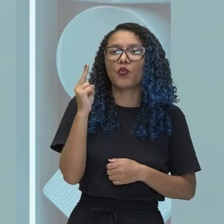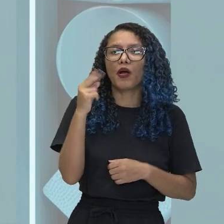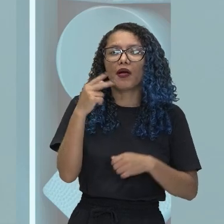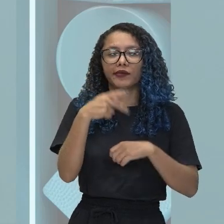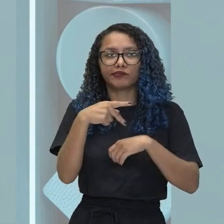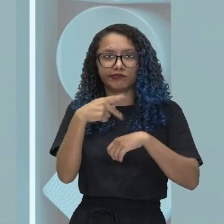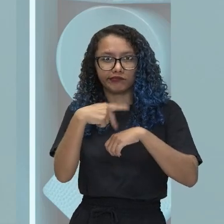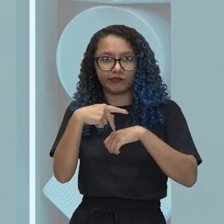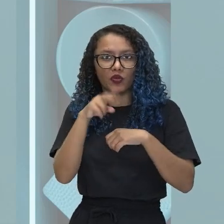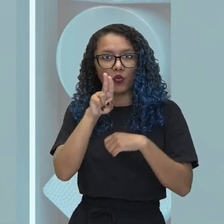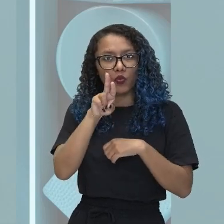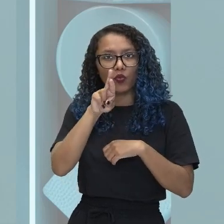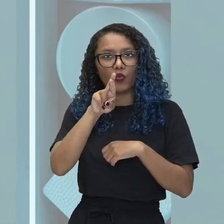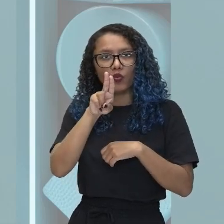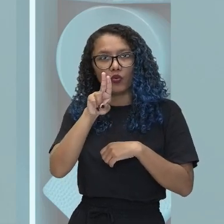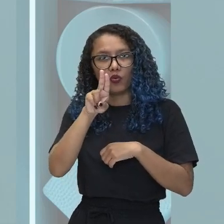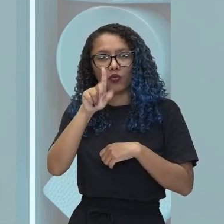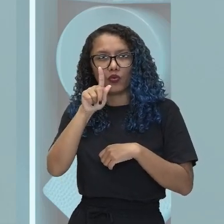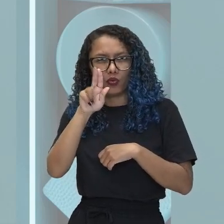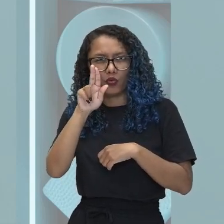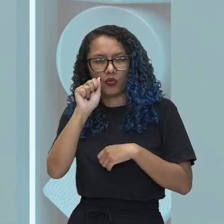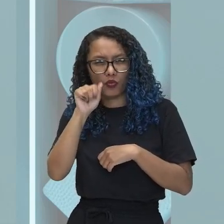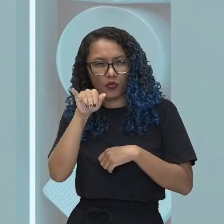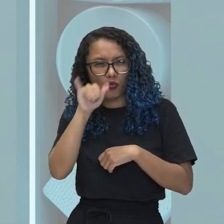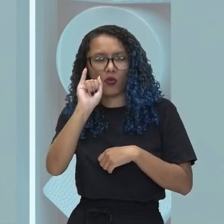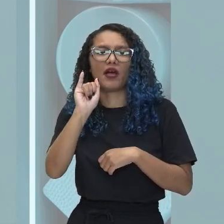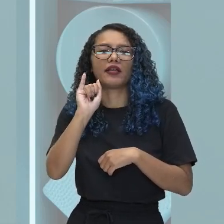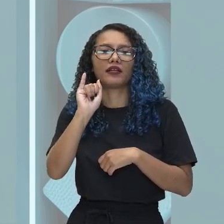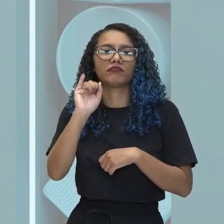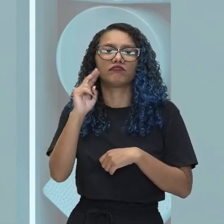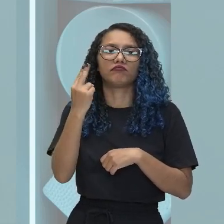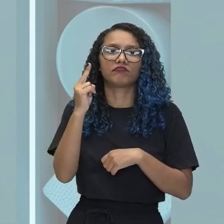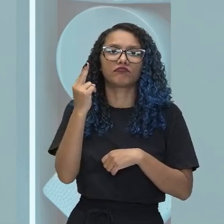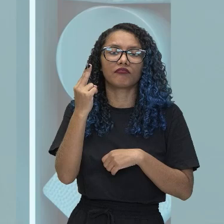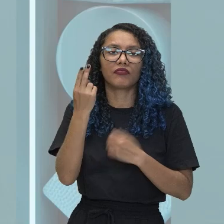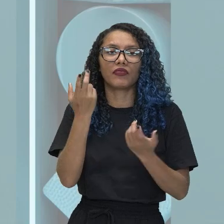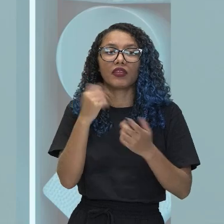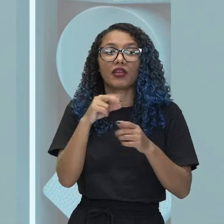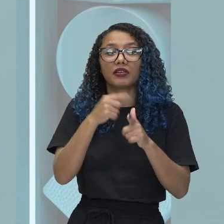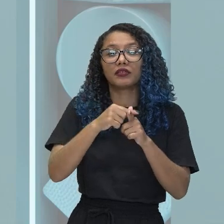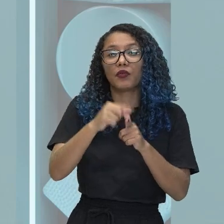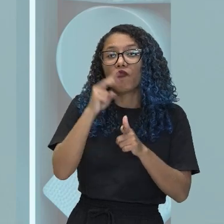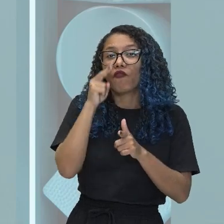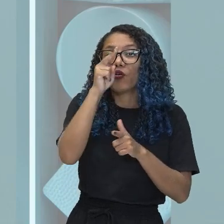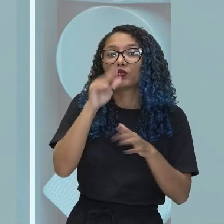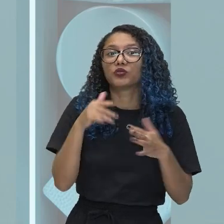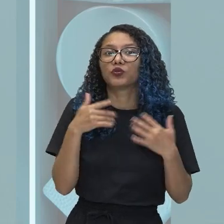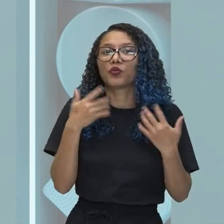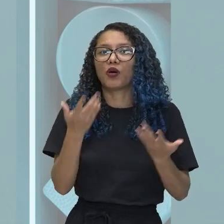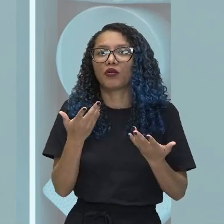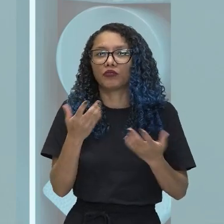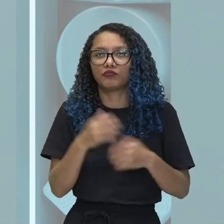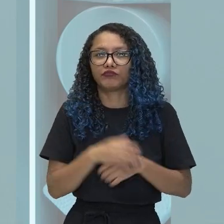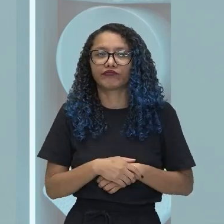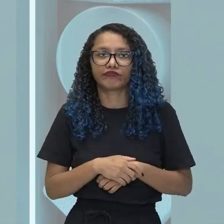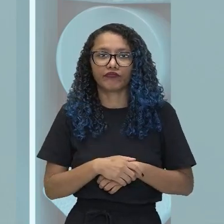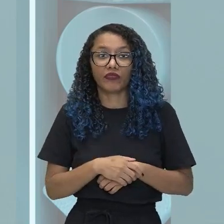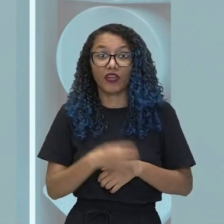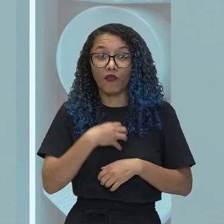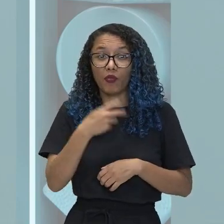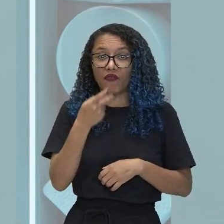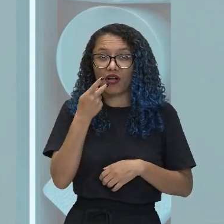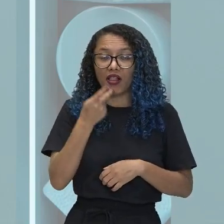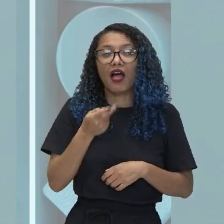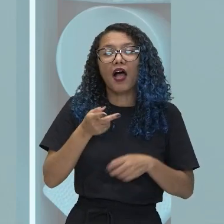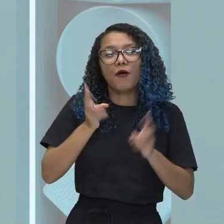Uruguai quando você fala mesmo na língua portuguesa é a mesma tonicidade do espanhol só vai mudar a escrita né Para